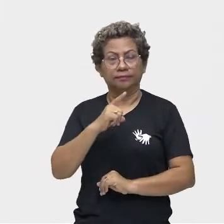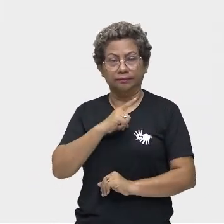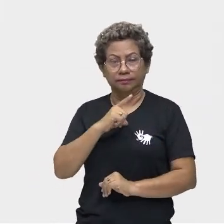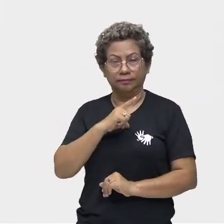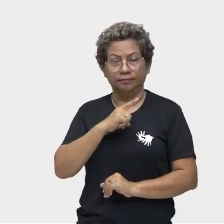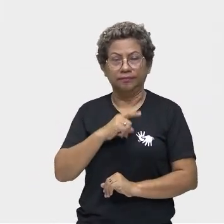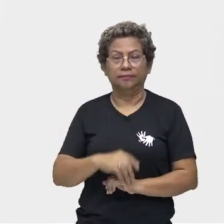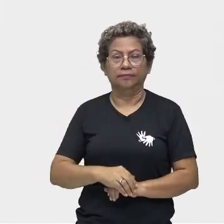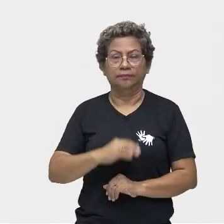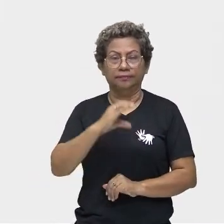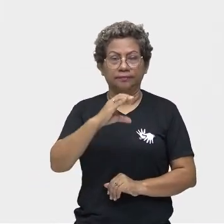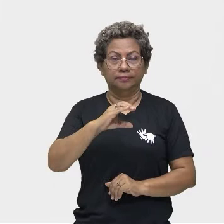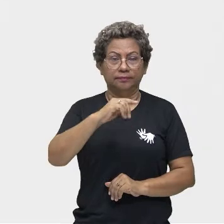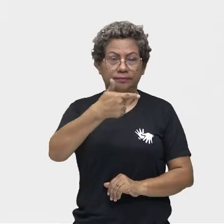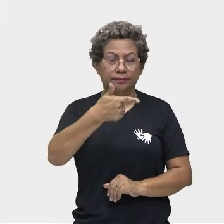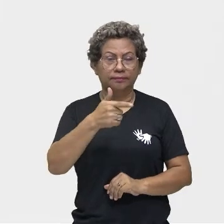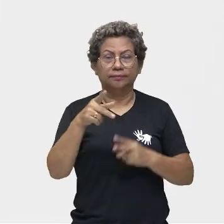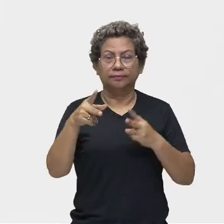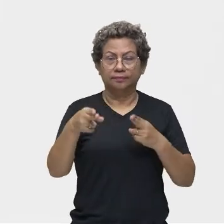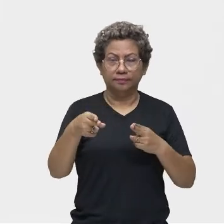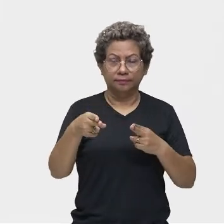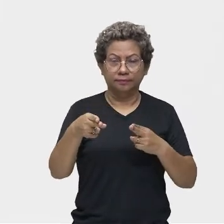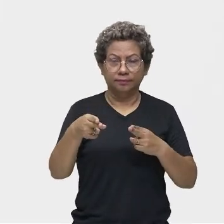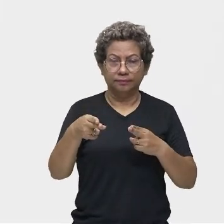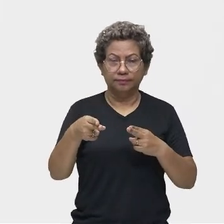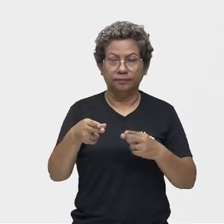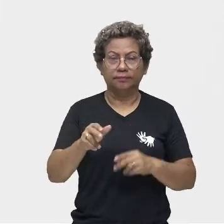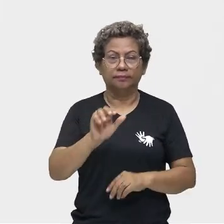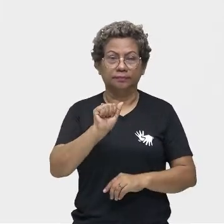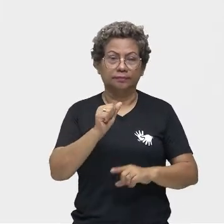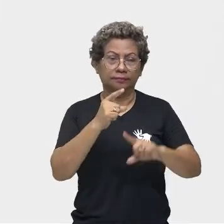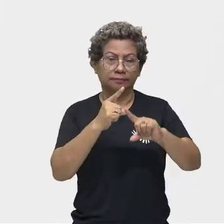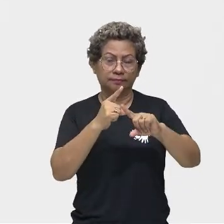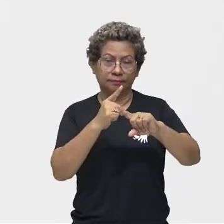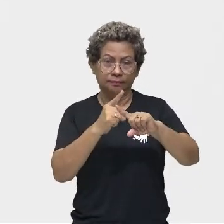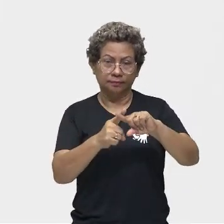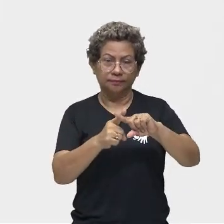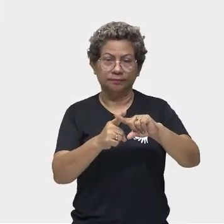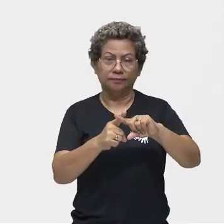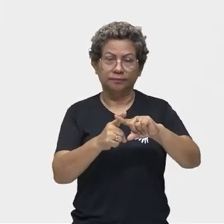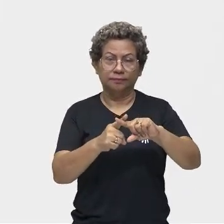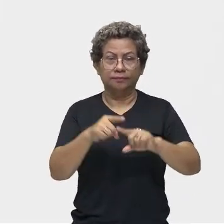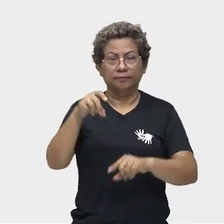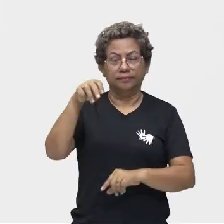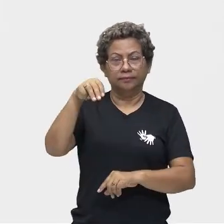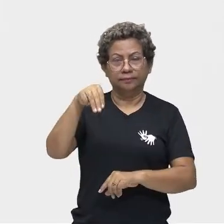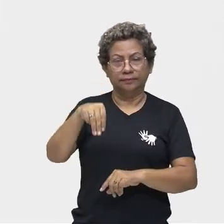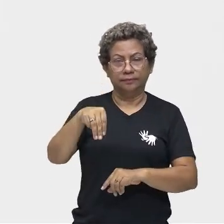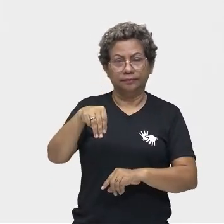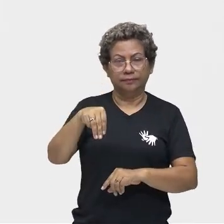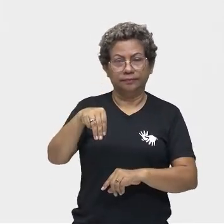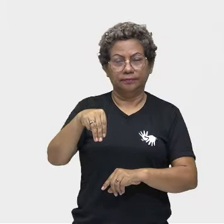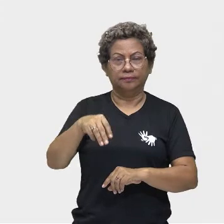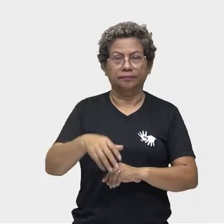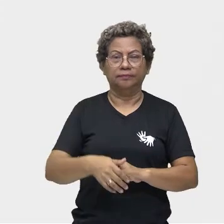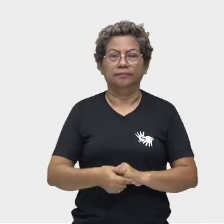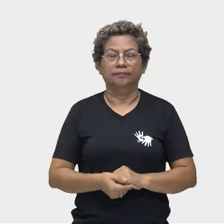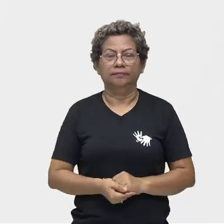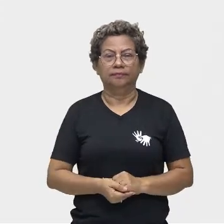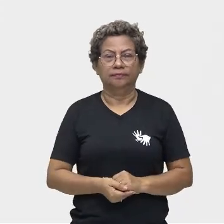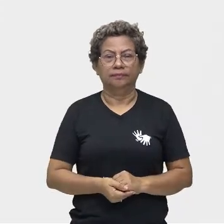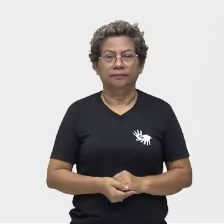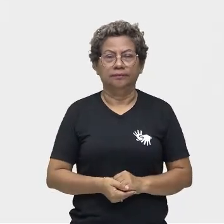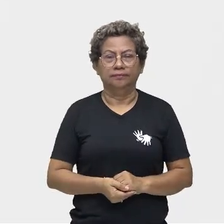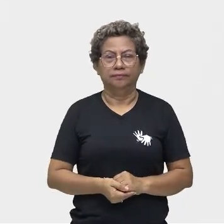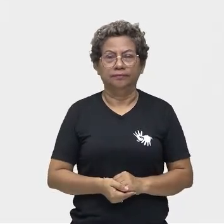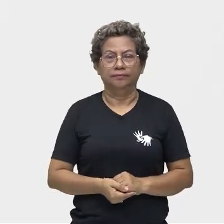quadrado é igual ao produto da hipotenusa pela sua projeção, né, da altura sobre a mesma. Ou seja, C ao quadrado é igual